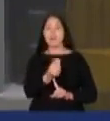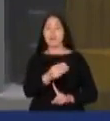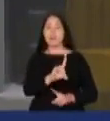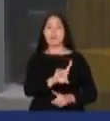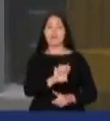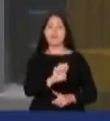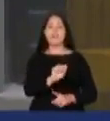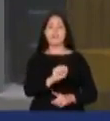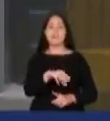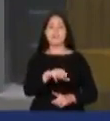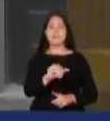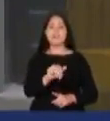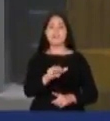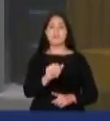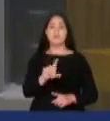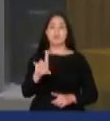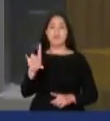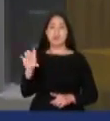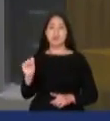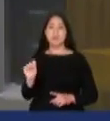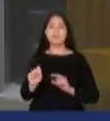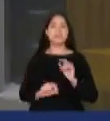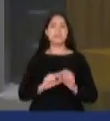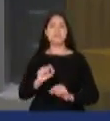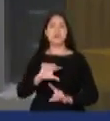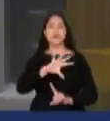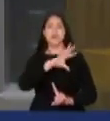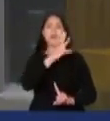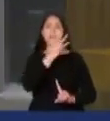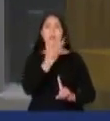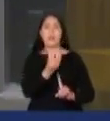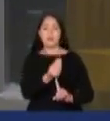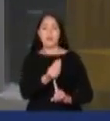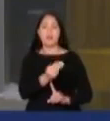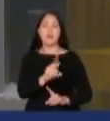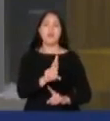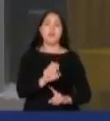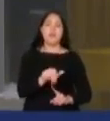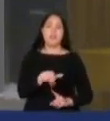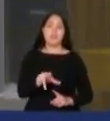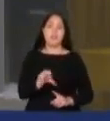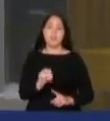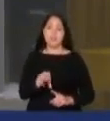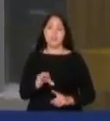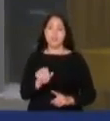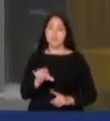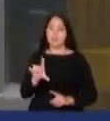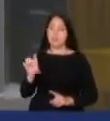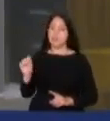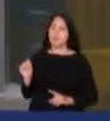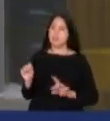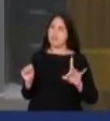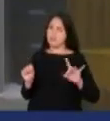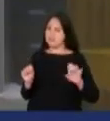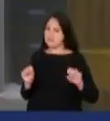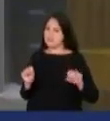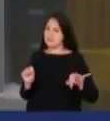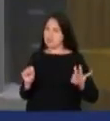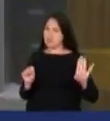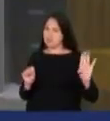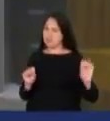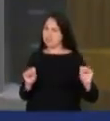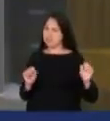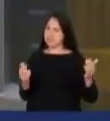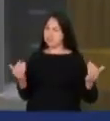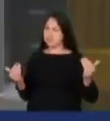Rouanet, que se referia a artistas renomados e não desmamados, mas palavras do presidente Jair